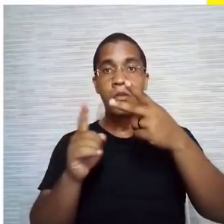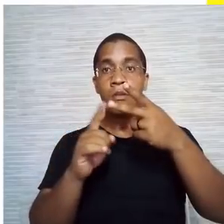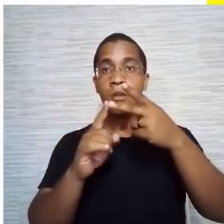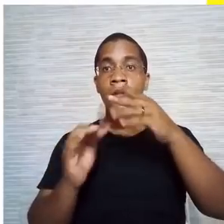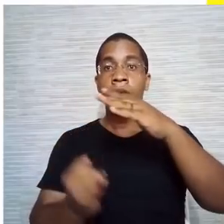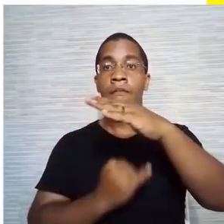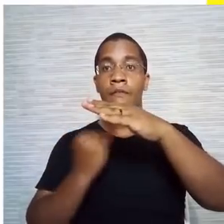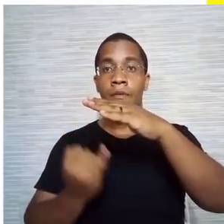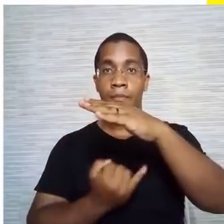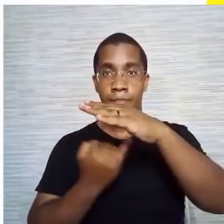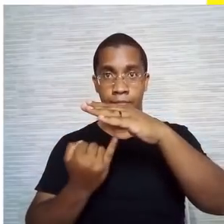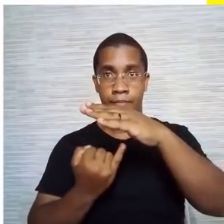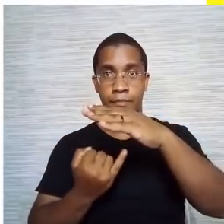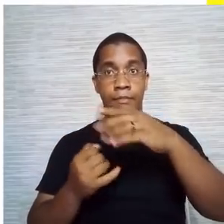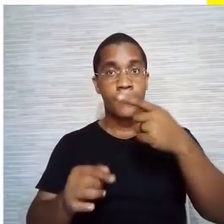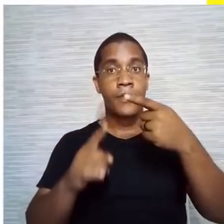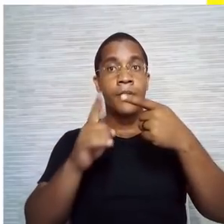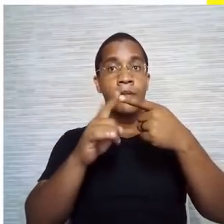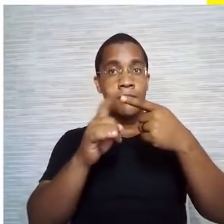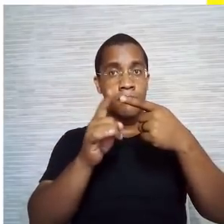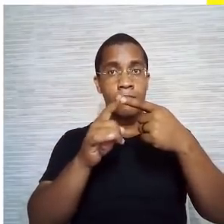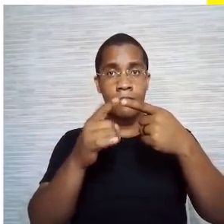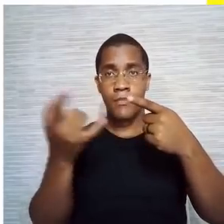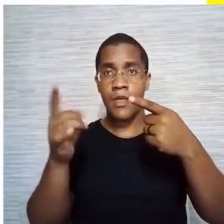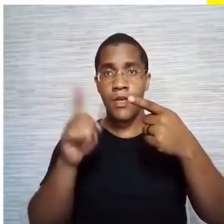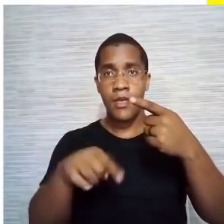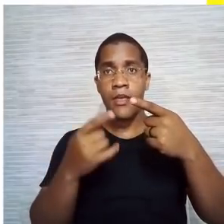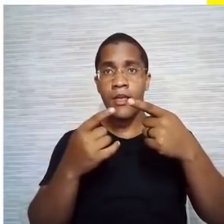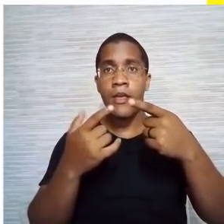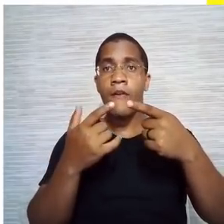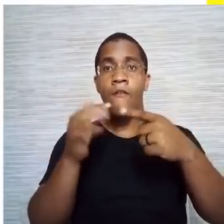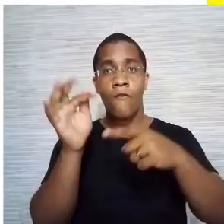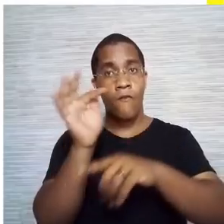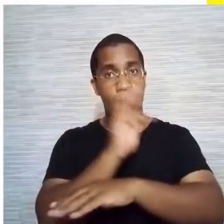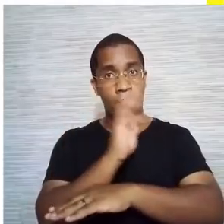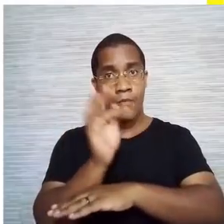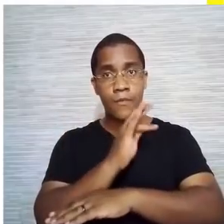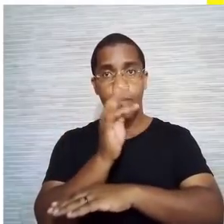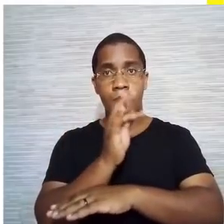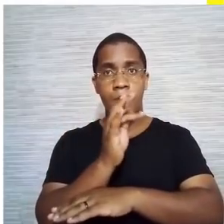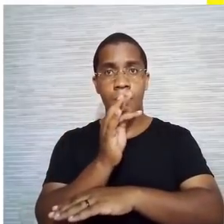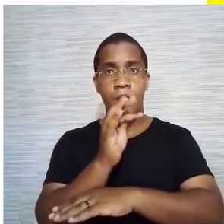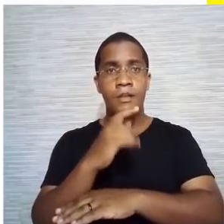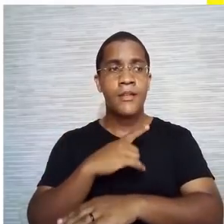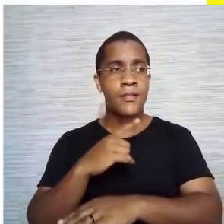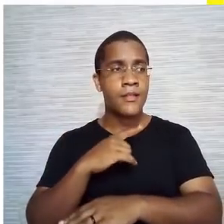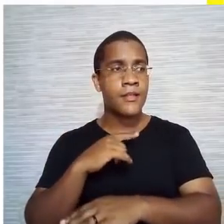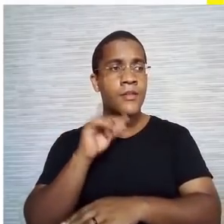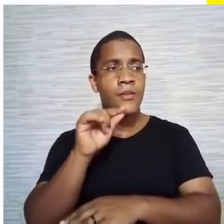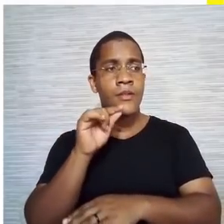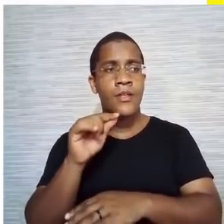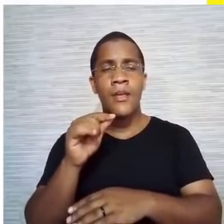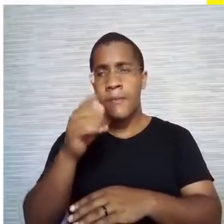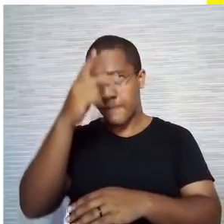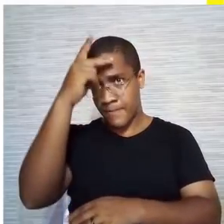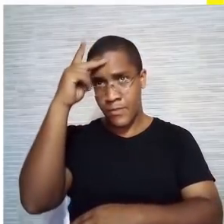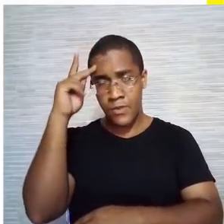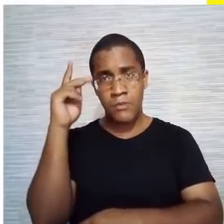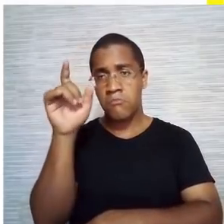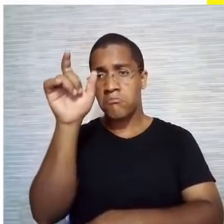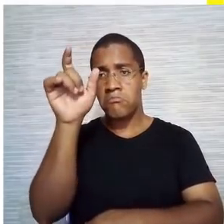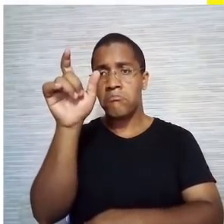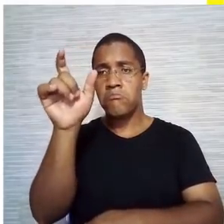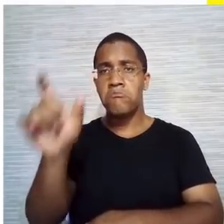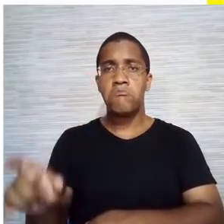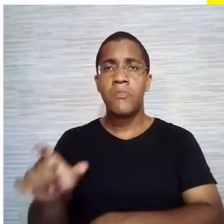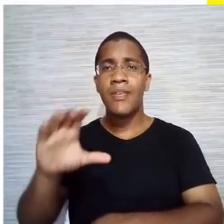O primeiro exemplo, é a linguagem informal. Muitos caras se negam a atender um